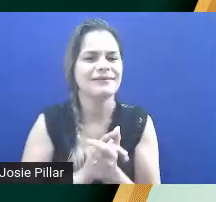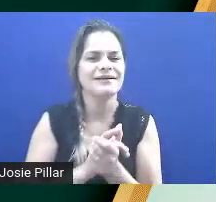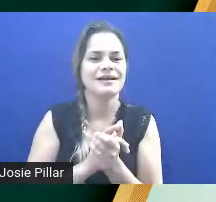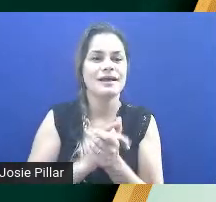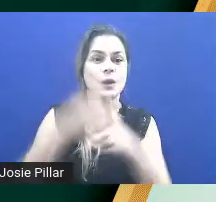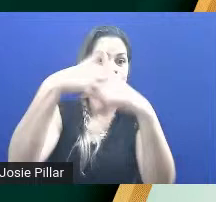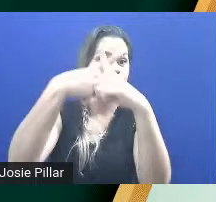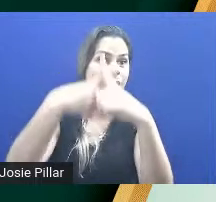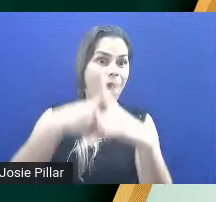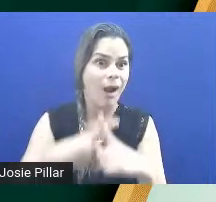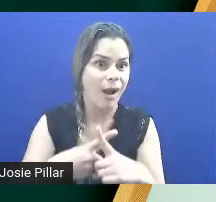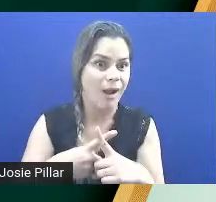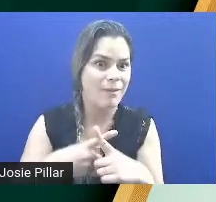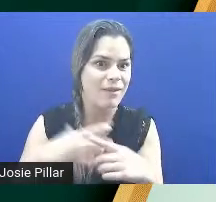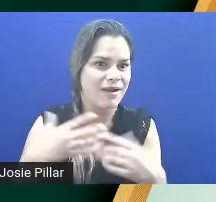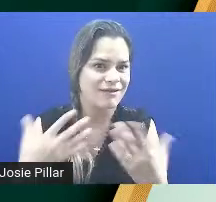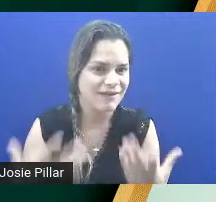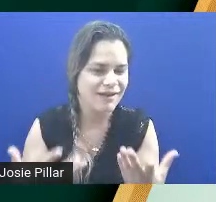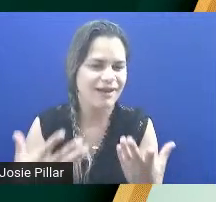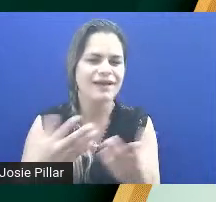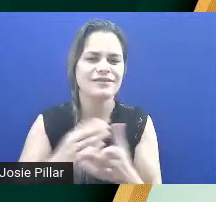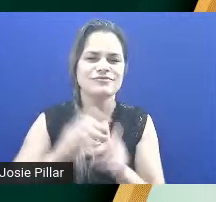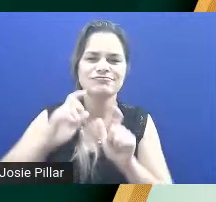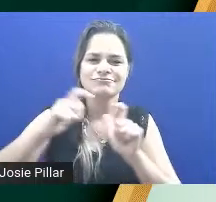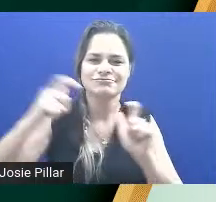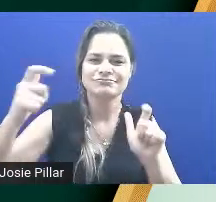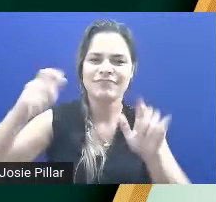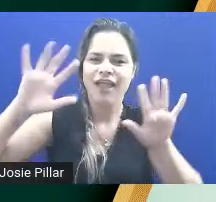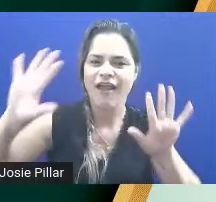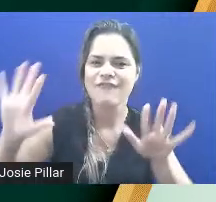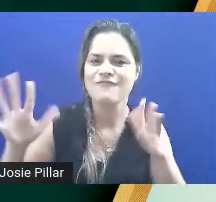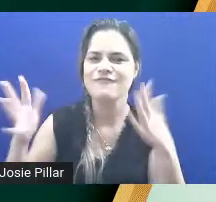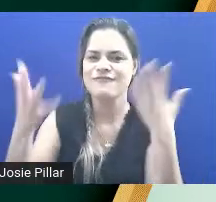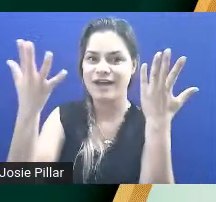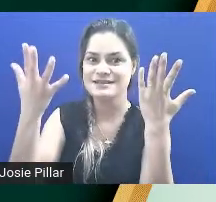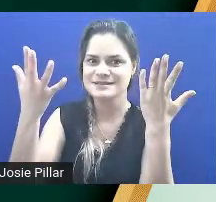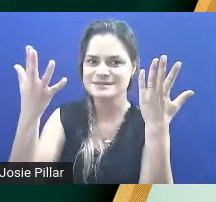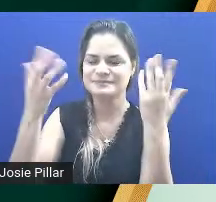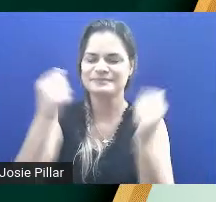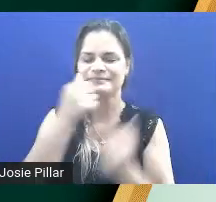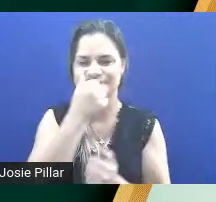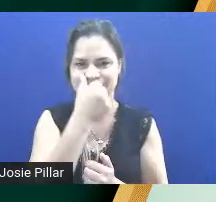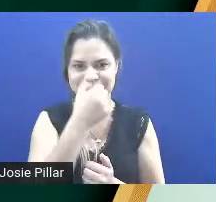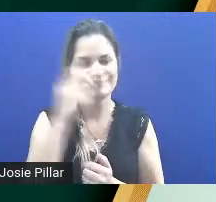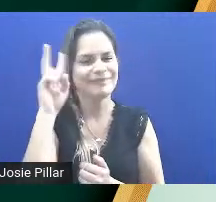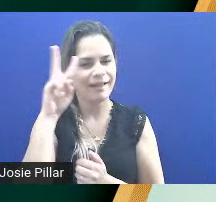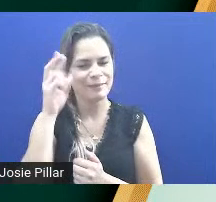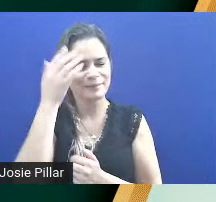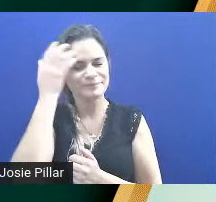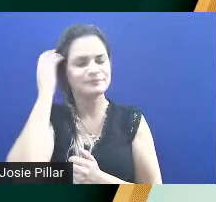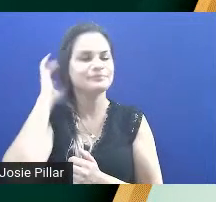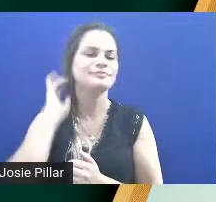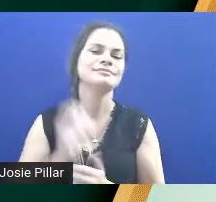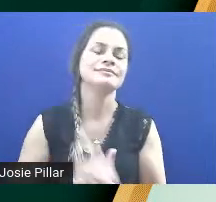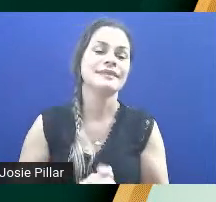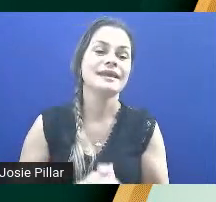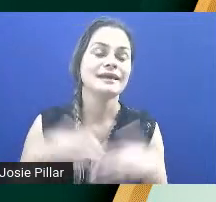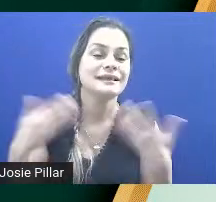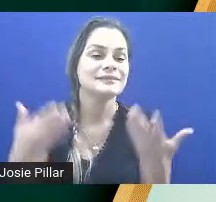campeonato no Copa Vet e da nossa mais grandiosa ainda festa de comemoração? E aqui eu abro um parênteses, né, para dizer para